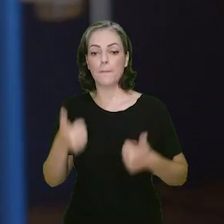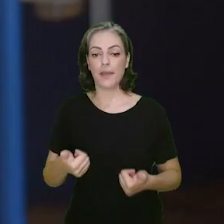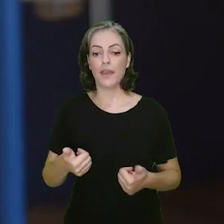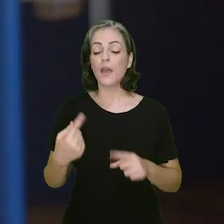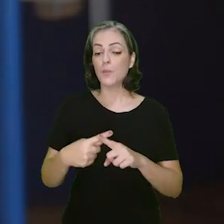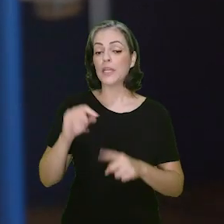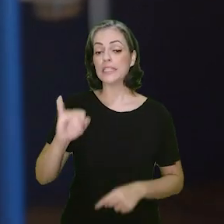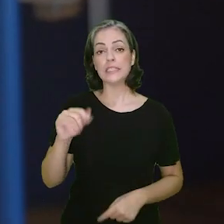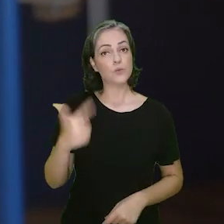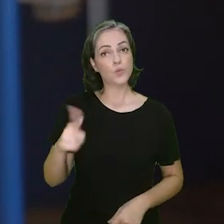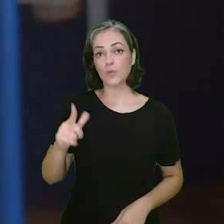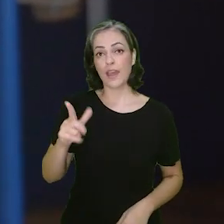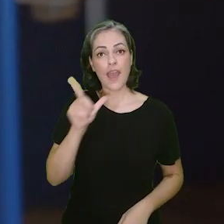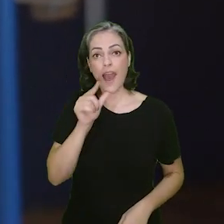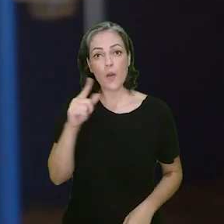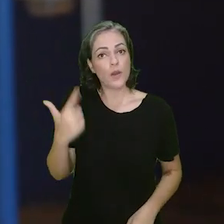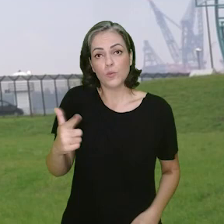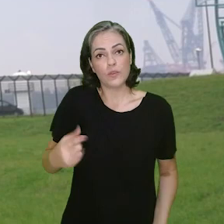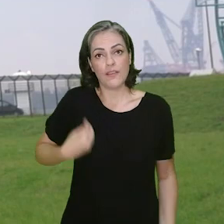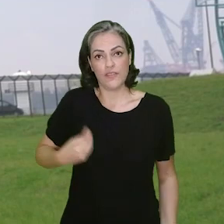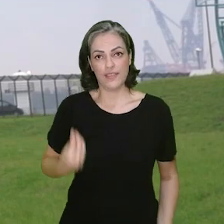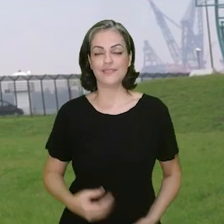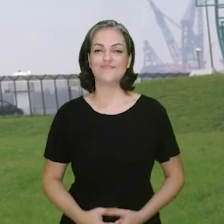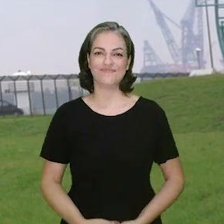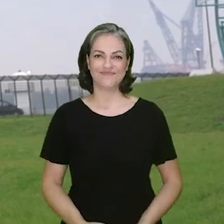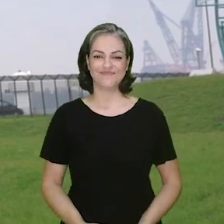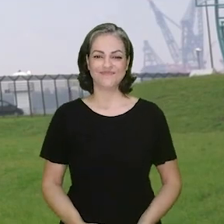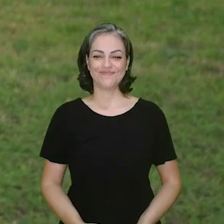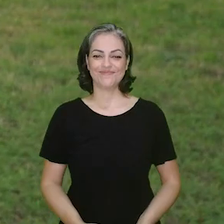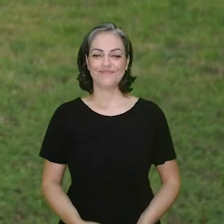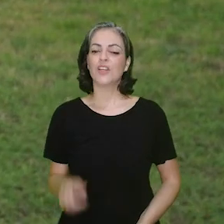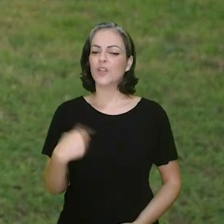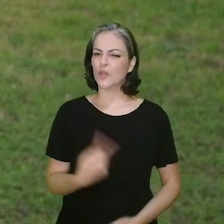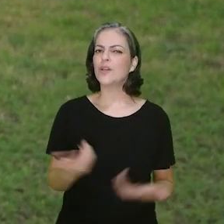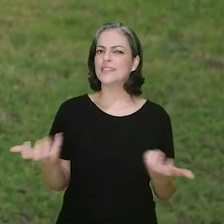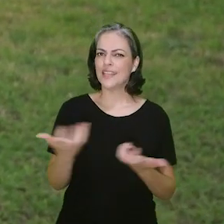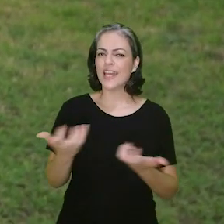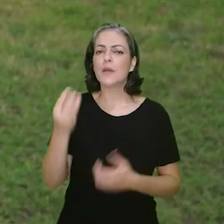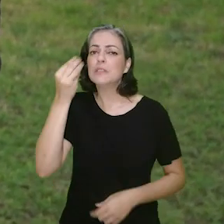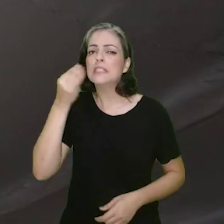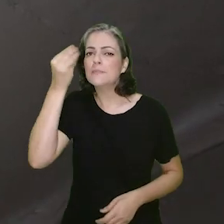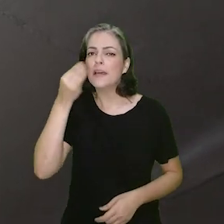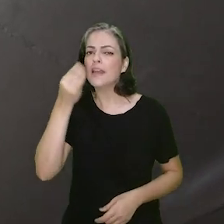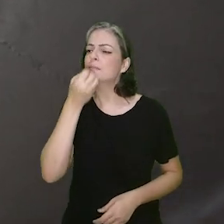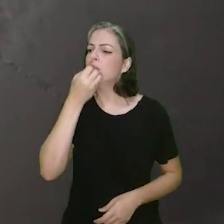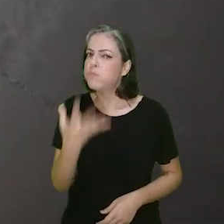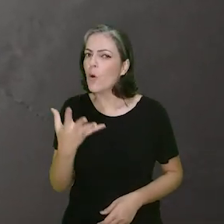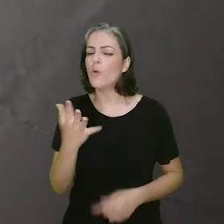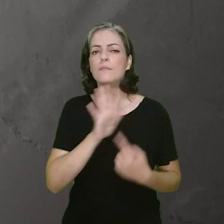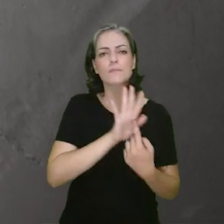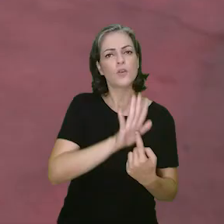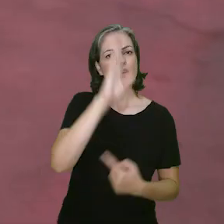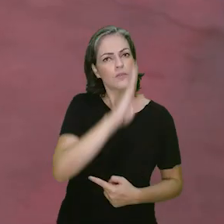water? Because without water, there's no life. Queremos levar para o Brasil uma experiência positiva. Essa